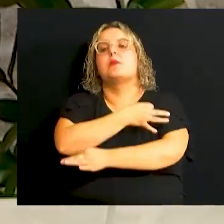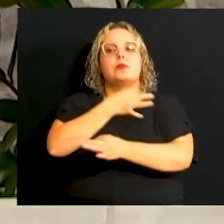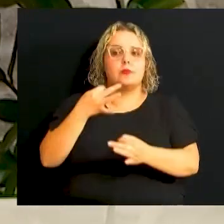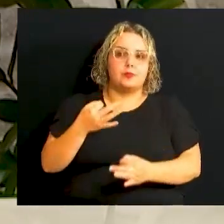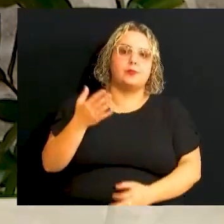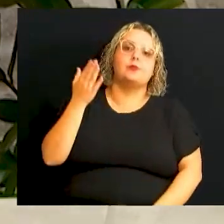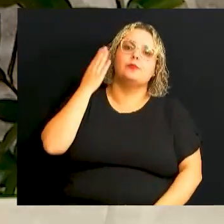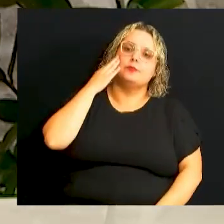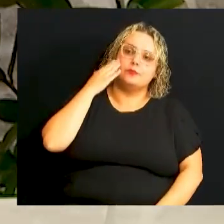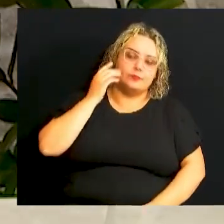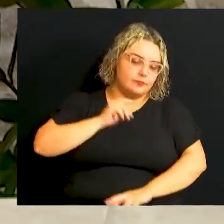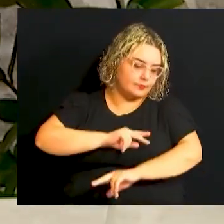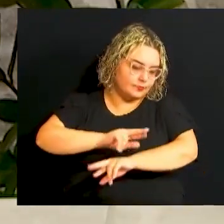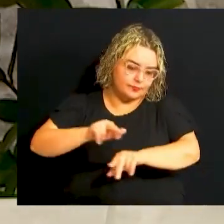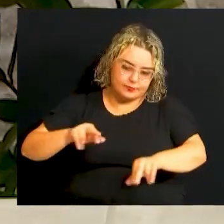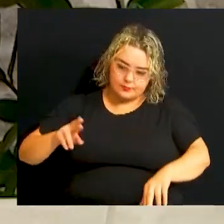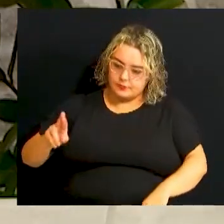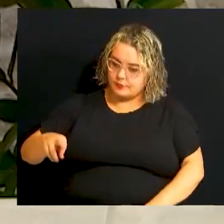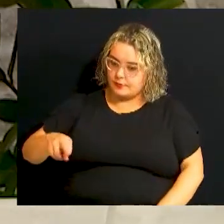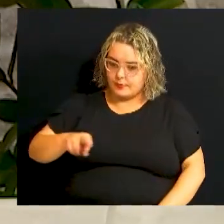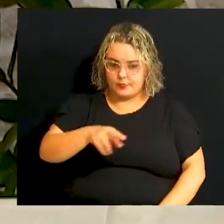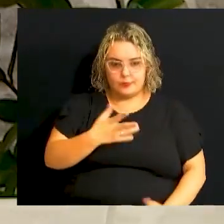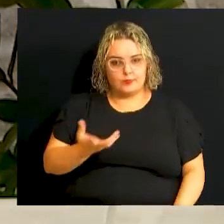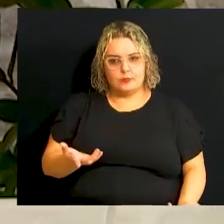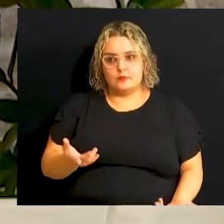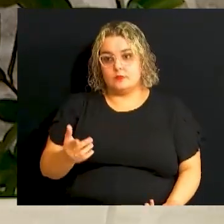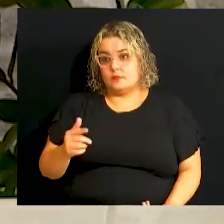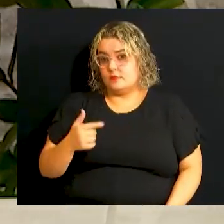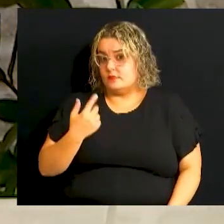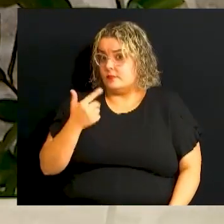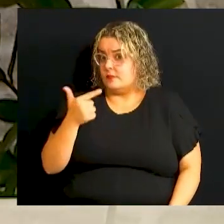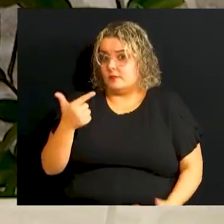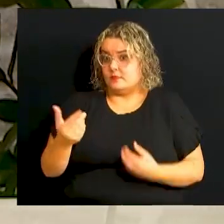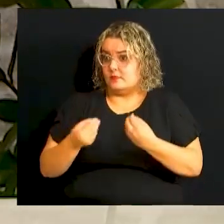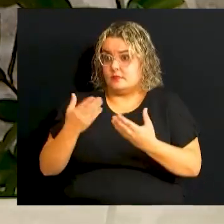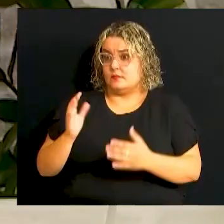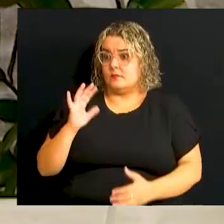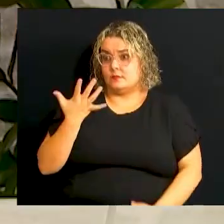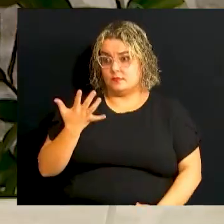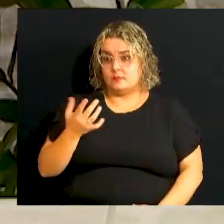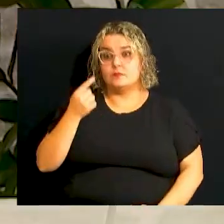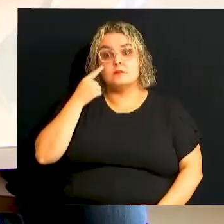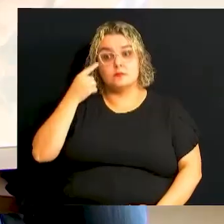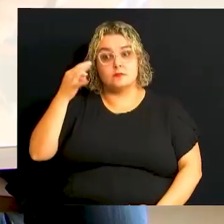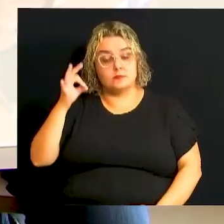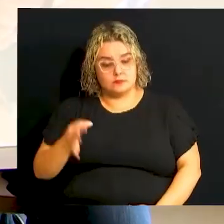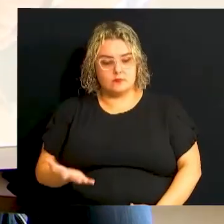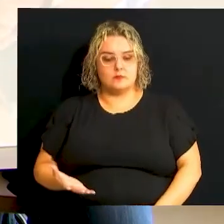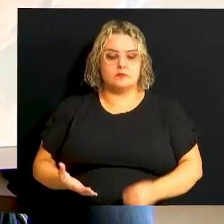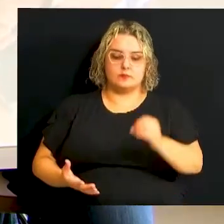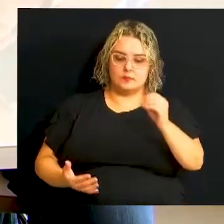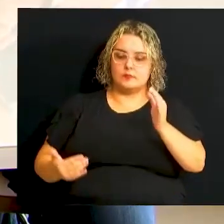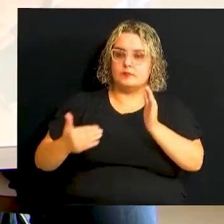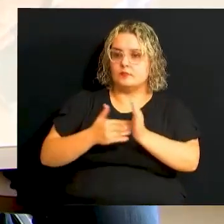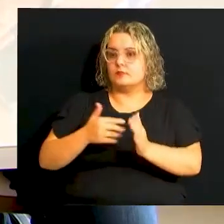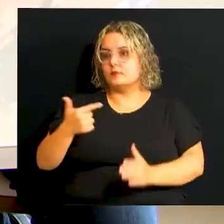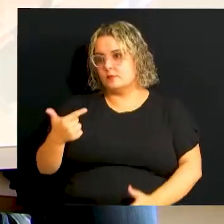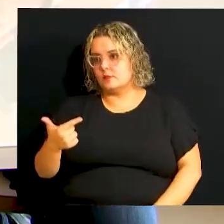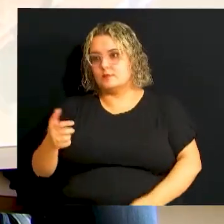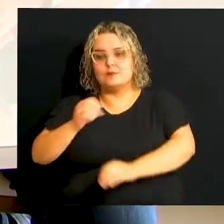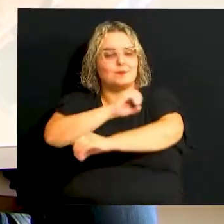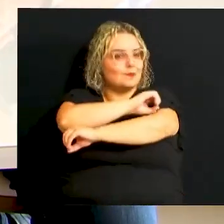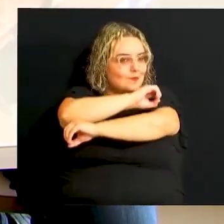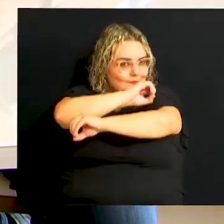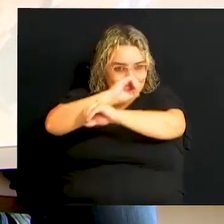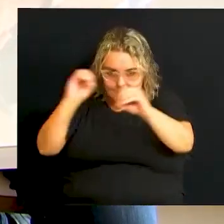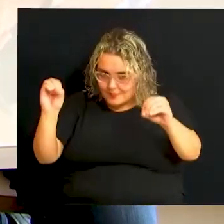tá? André, eu sei que tem muitas situações que isso não é possível acontecer. O ideal é de 0 a 2,